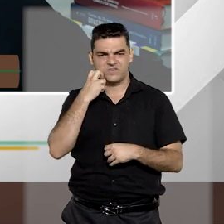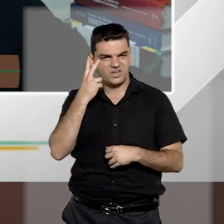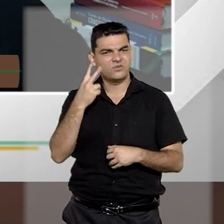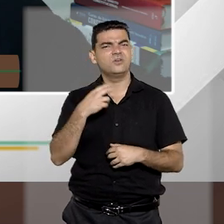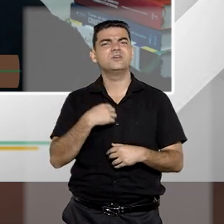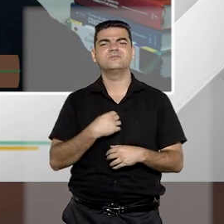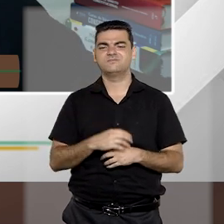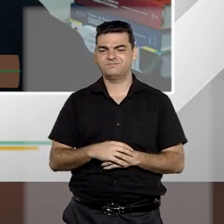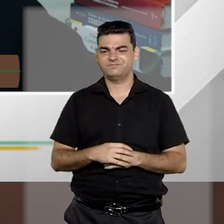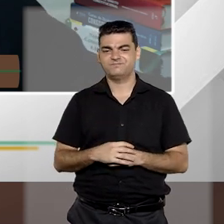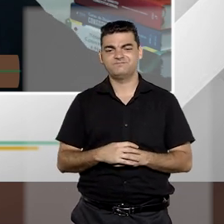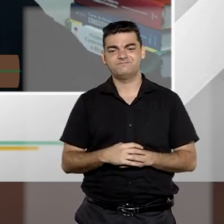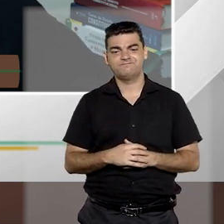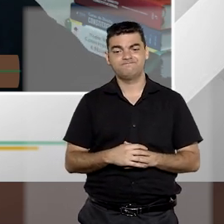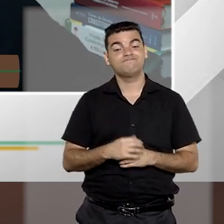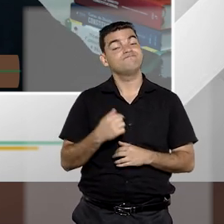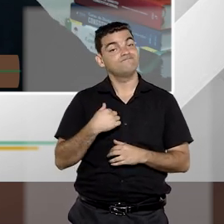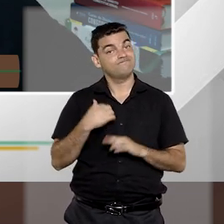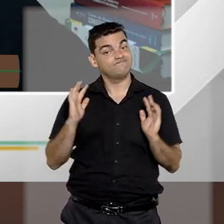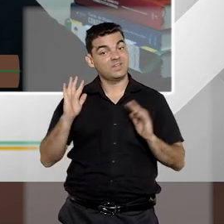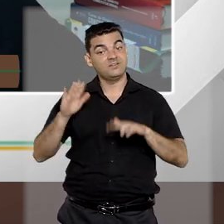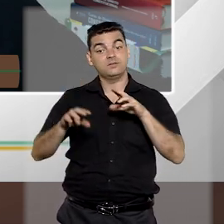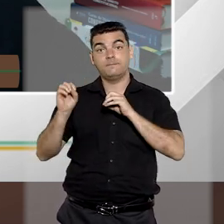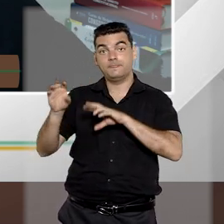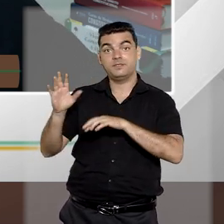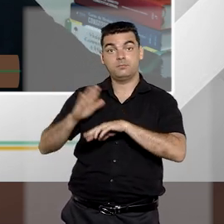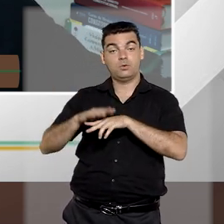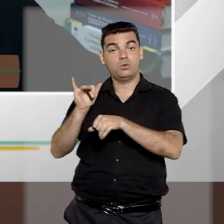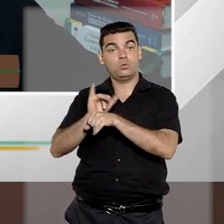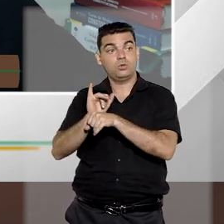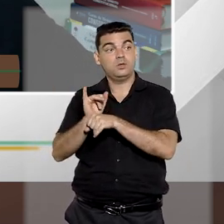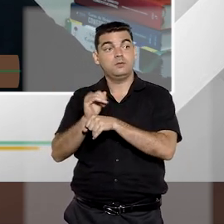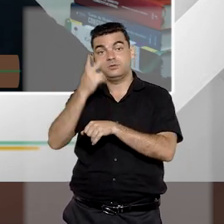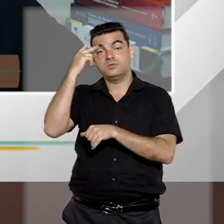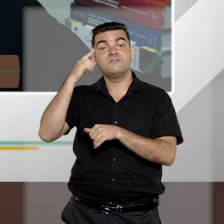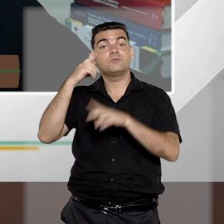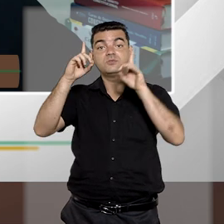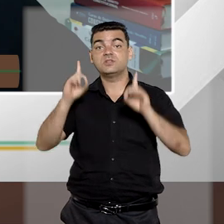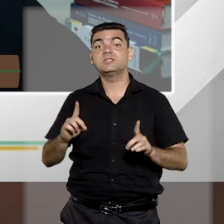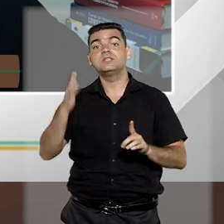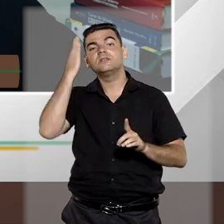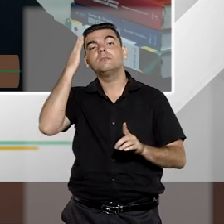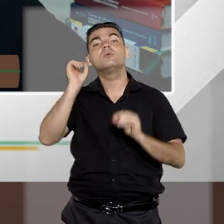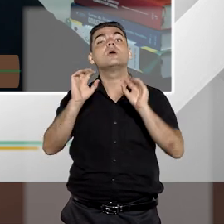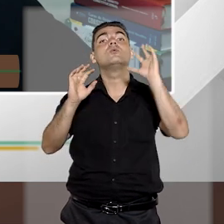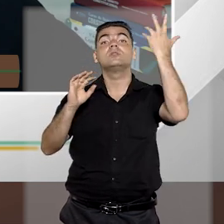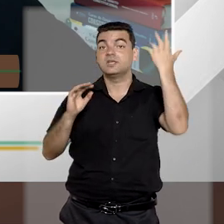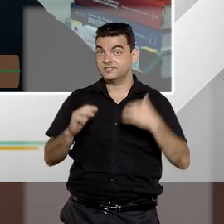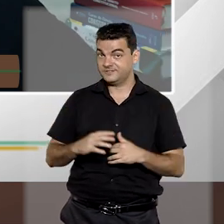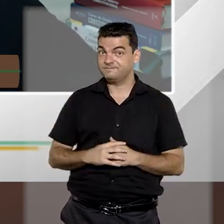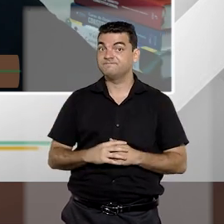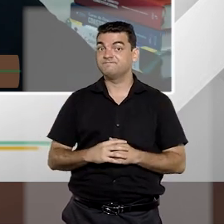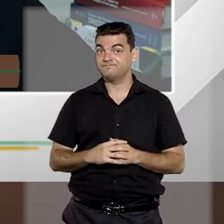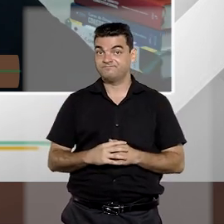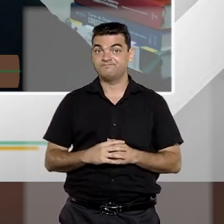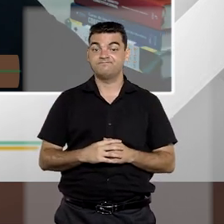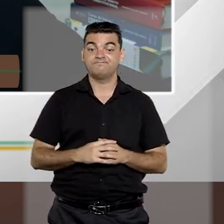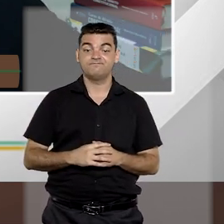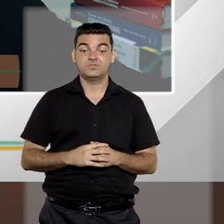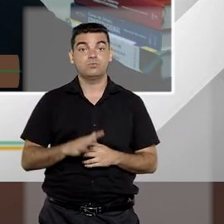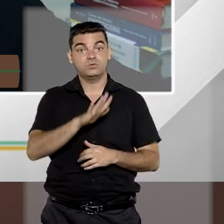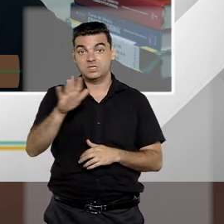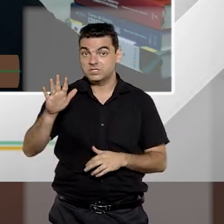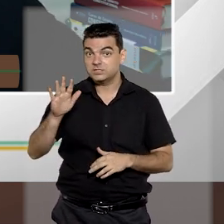E eu desenvolvi aqui alguns métodos que eu ensino, inclusive, lá no meu canal, para que as pessoas com deficiência elas saibam como agir. Então, é importante, diante de